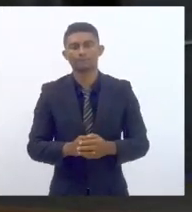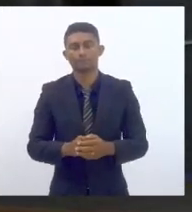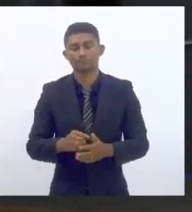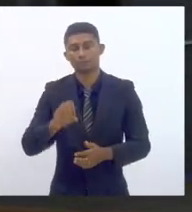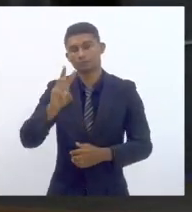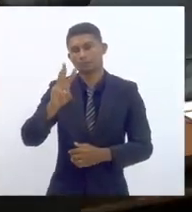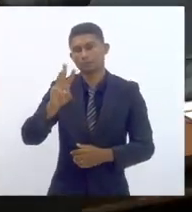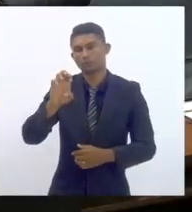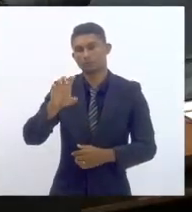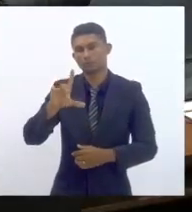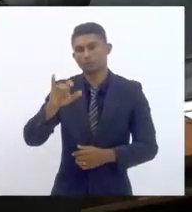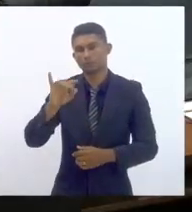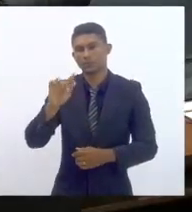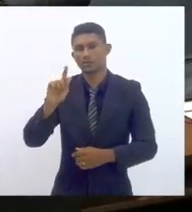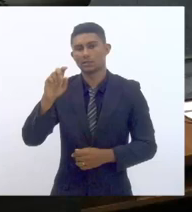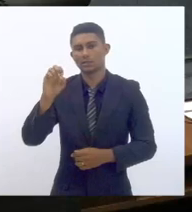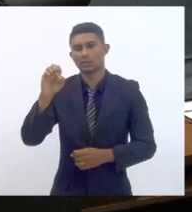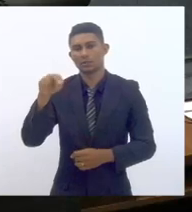José.